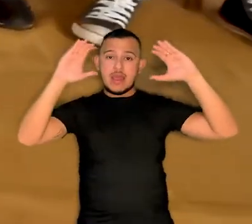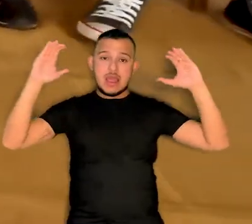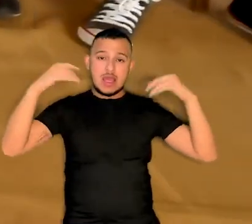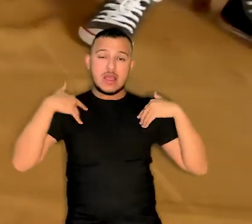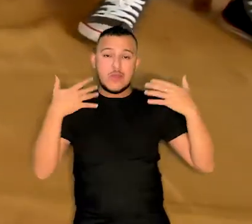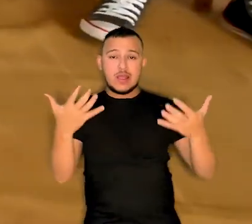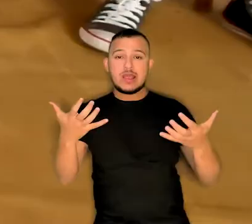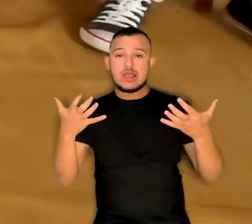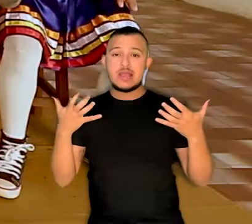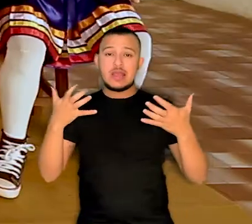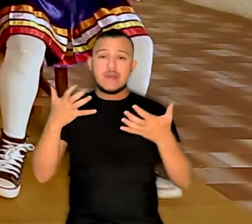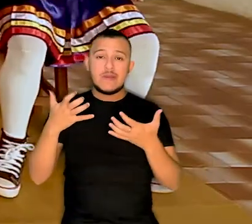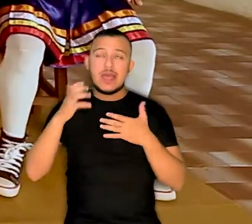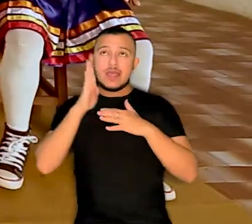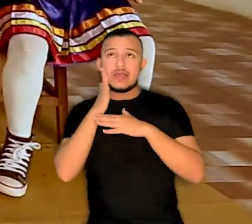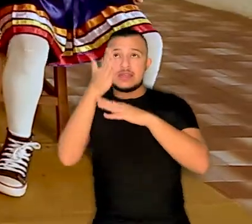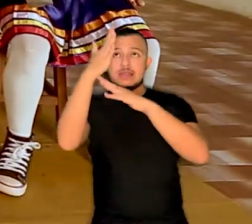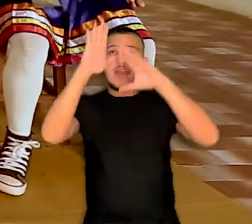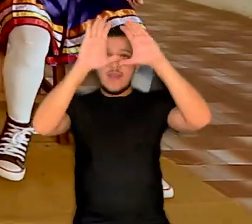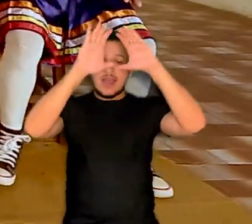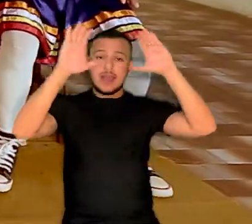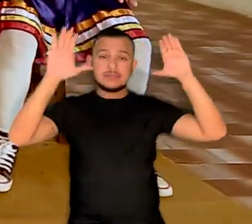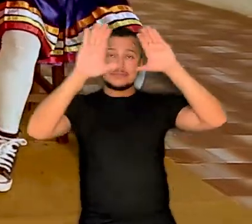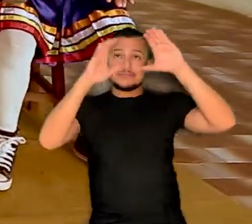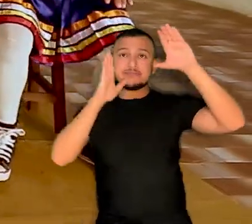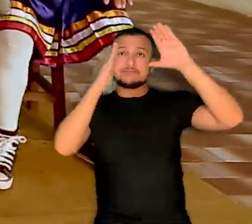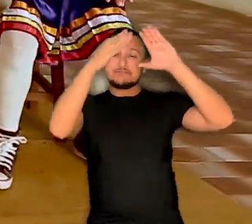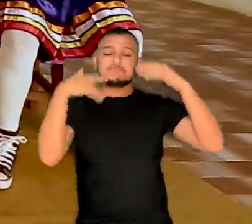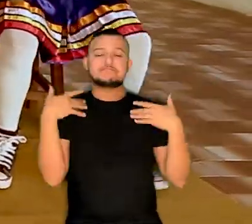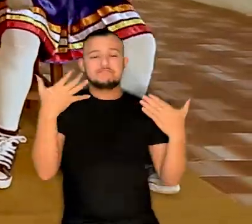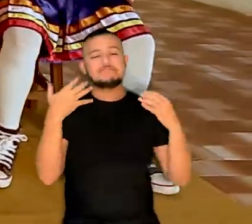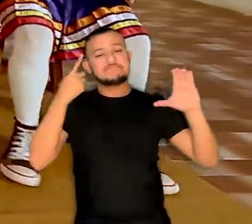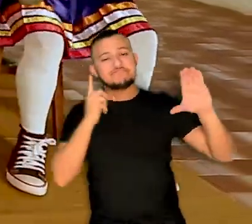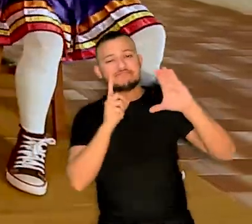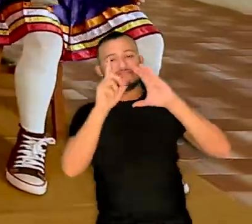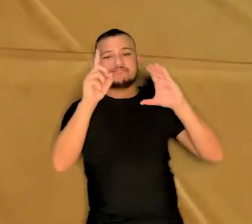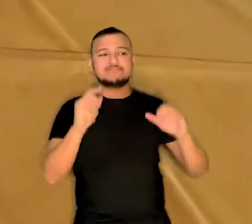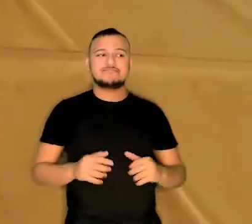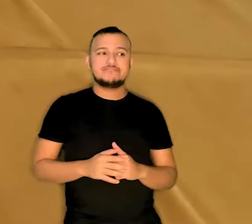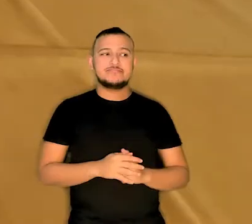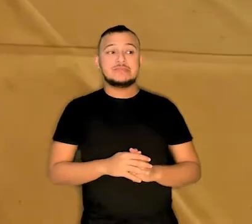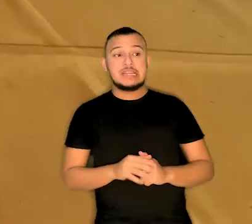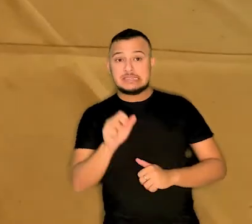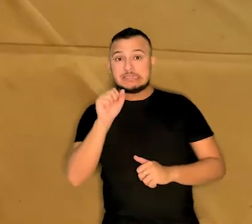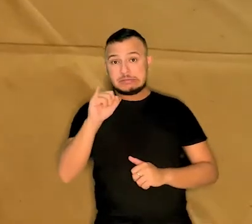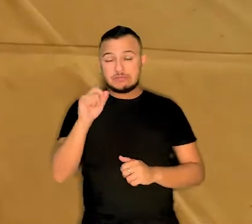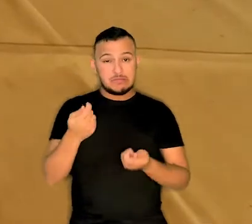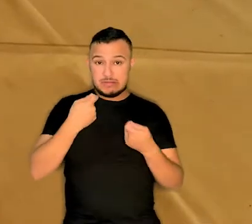quero entrar lá dentro, eu quero entrar lá dentro. Se não me